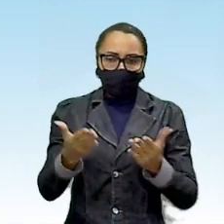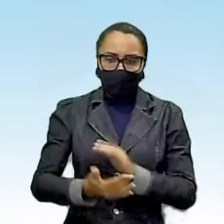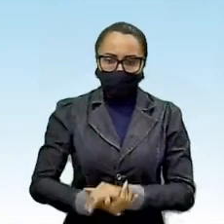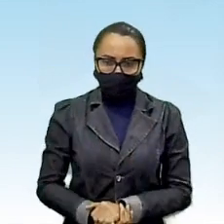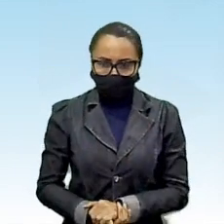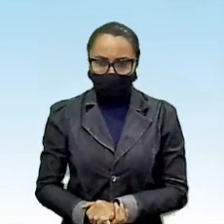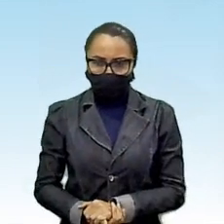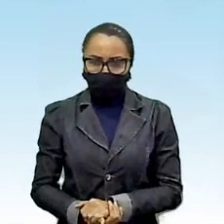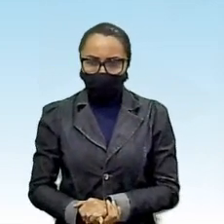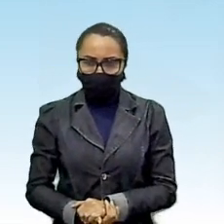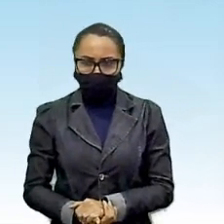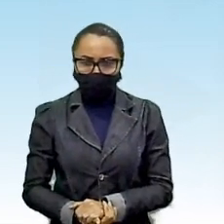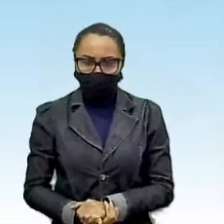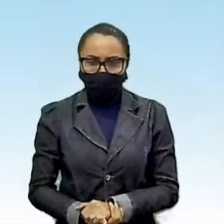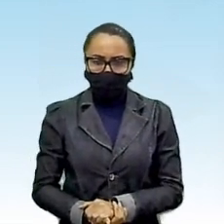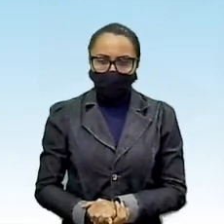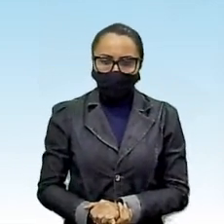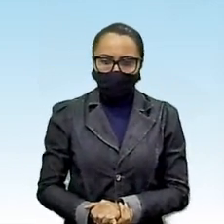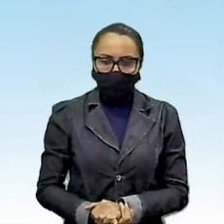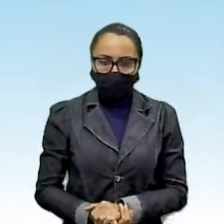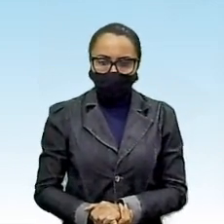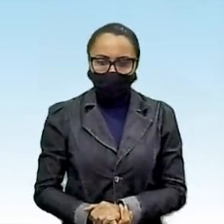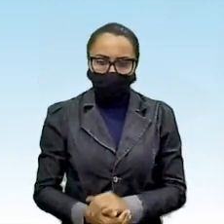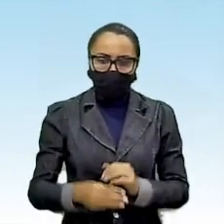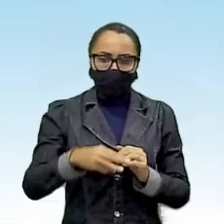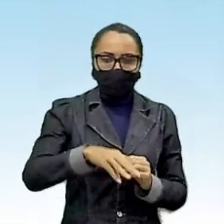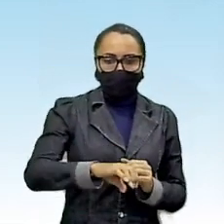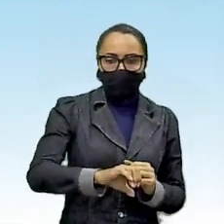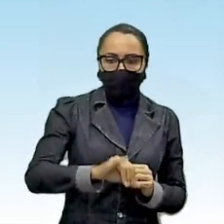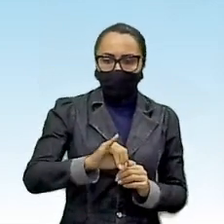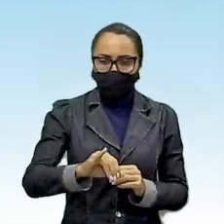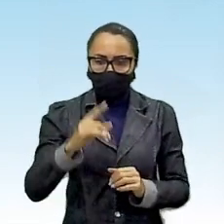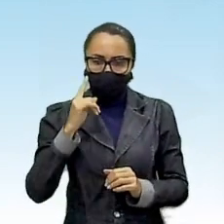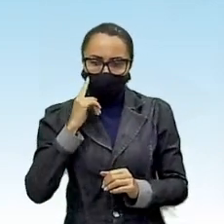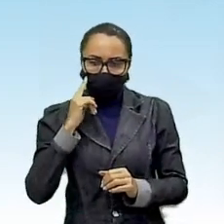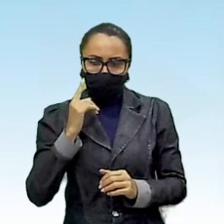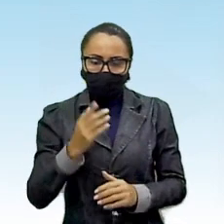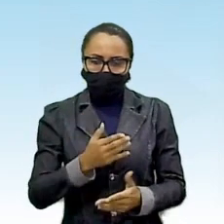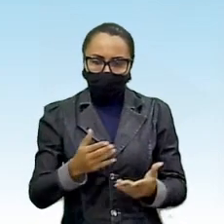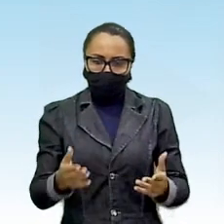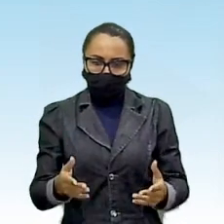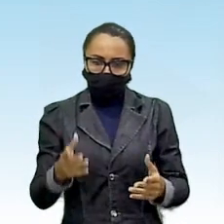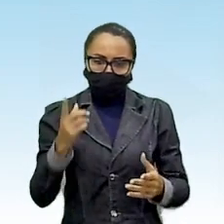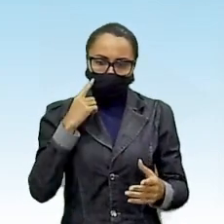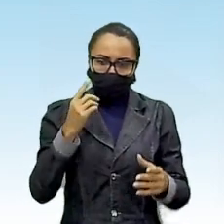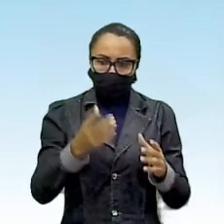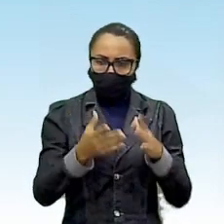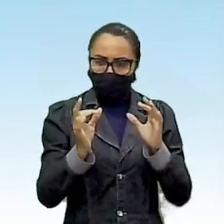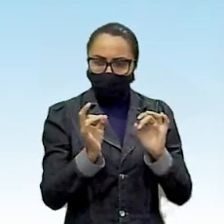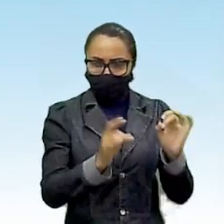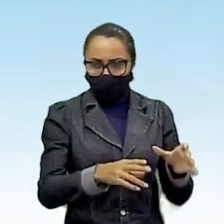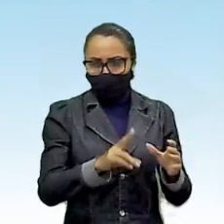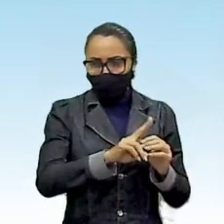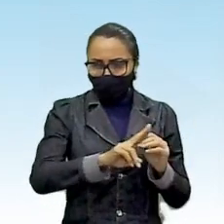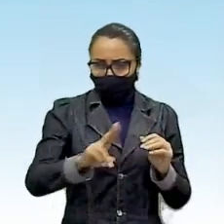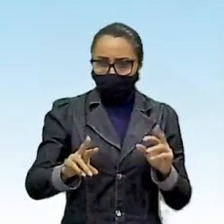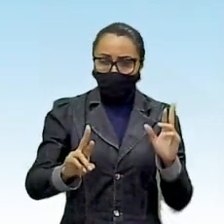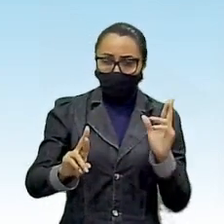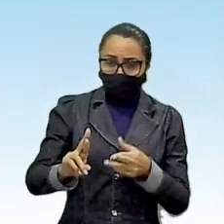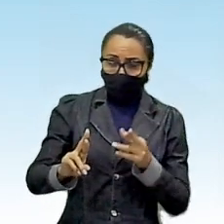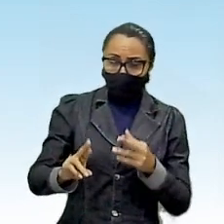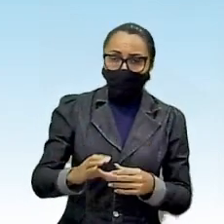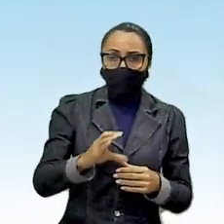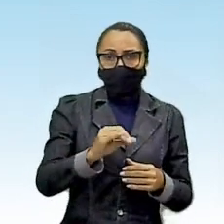representante designado. O MEI, né, que é o microempreendedor individual, também está dispensado de nomear o representante